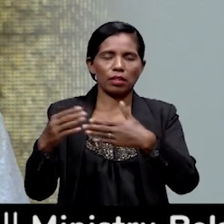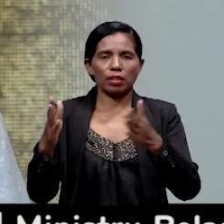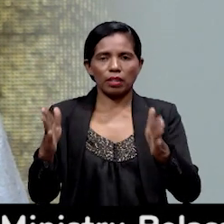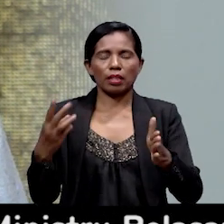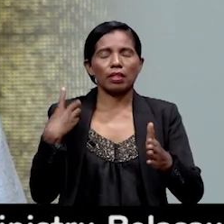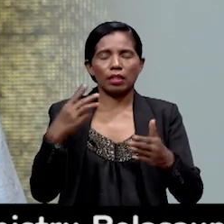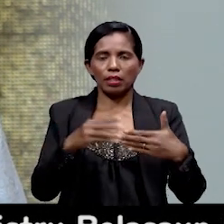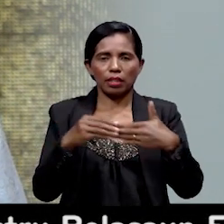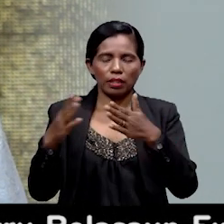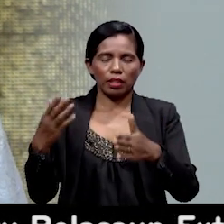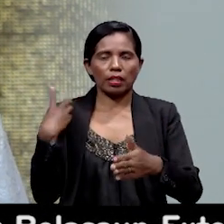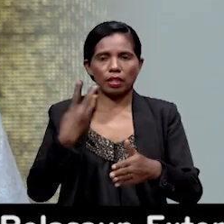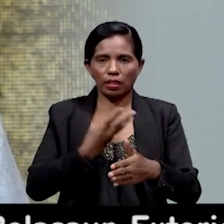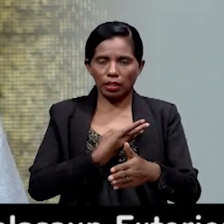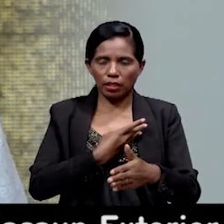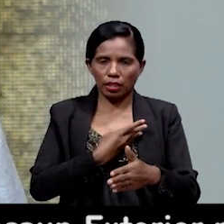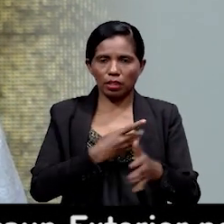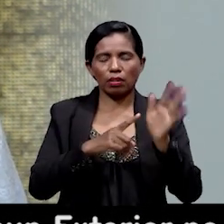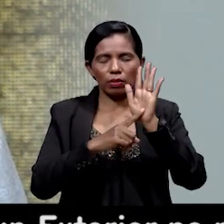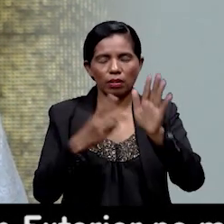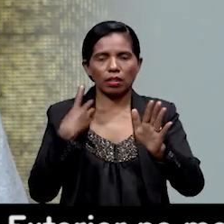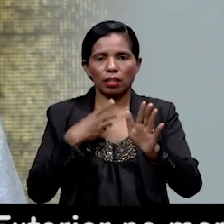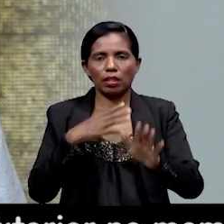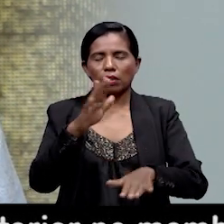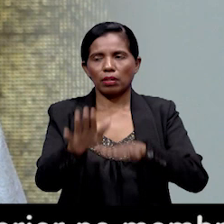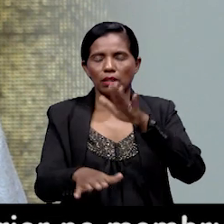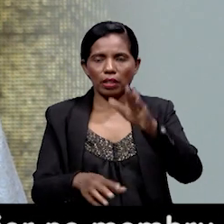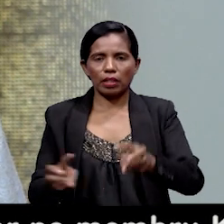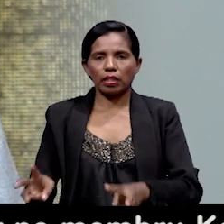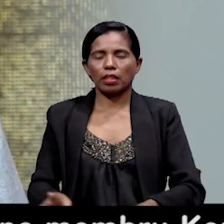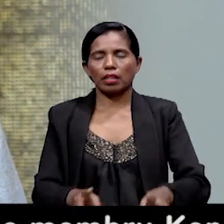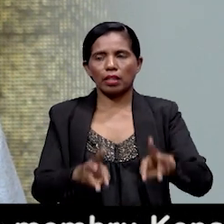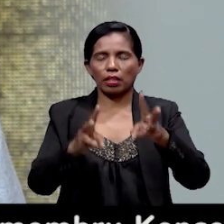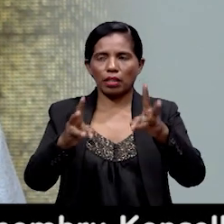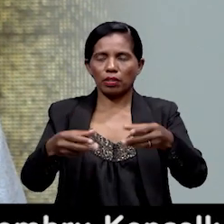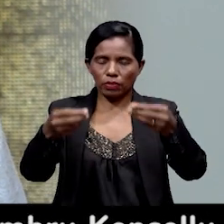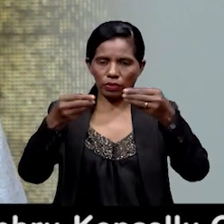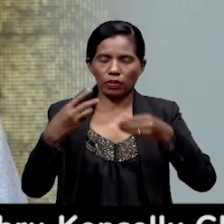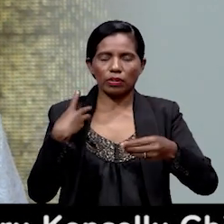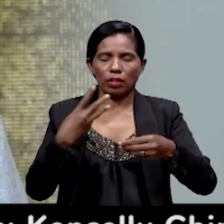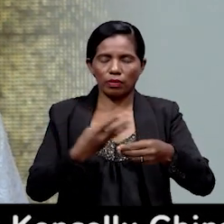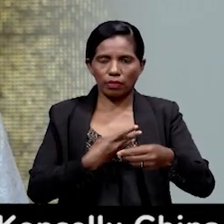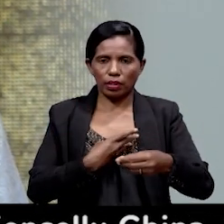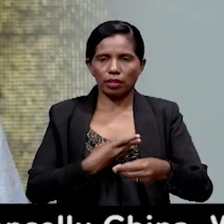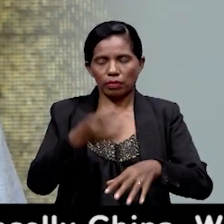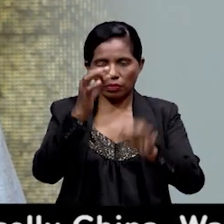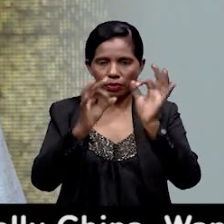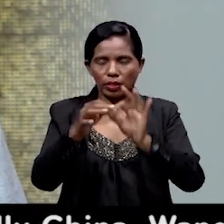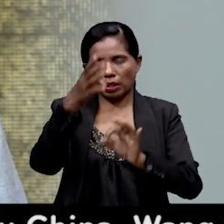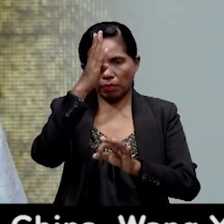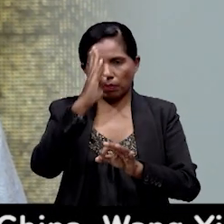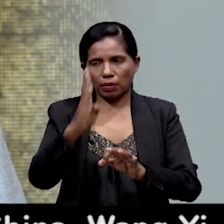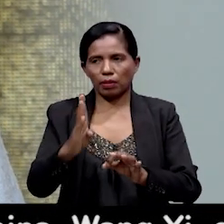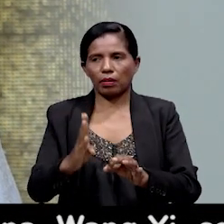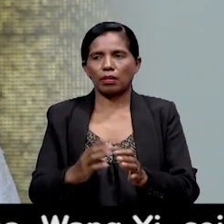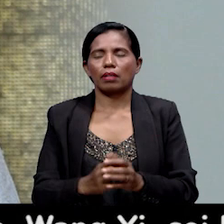ainda, transforma ainda, por ir lá o que dá lá, porque foi na parte que tem sim para Maroma, no sim